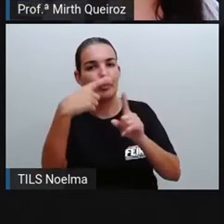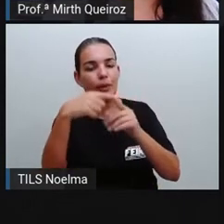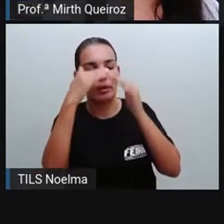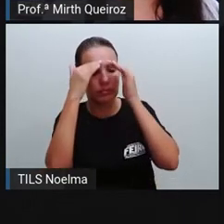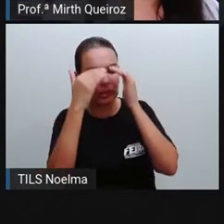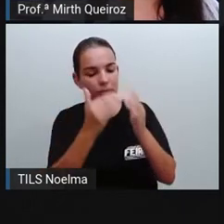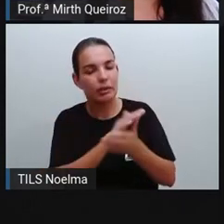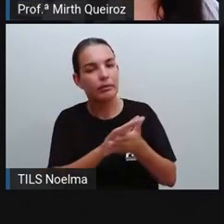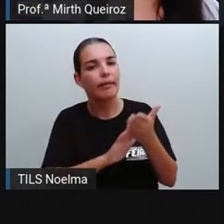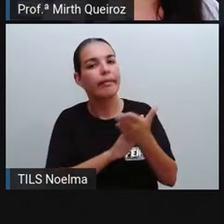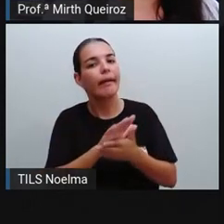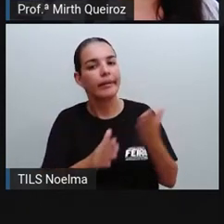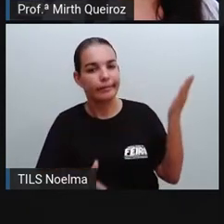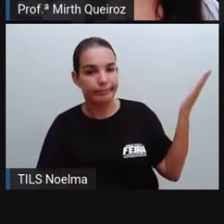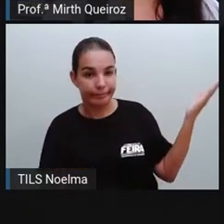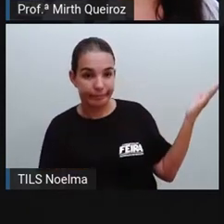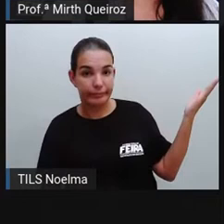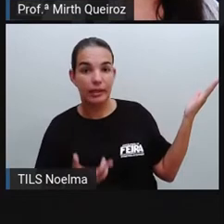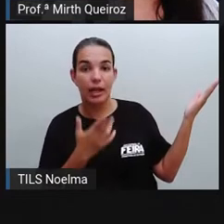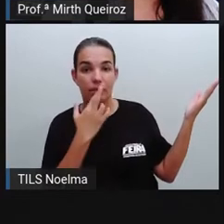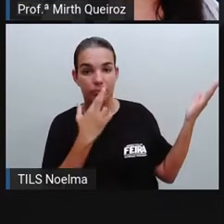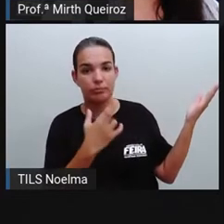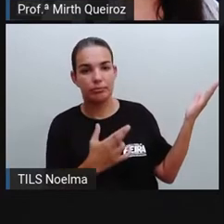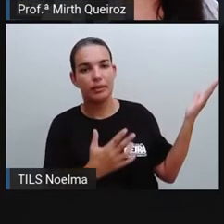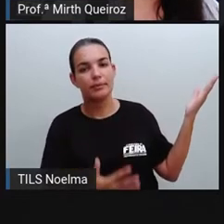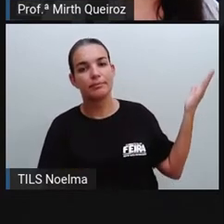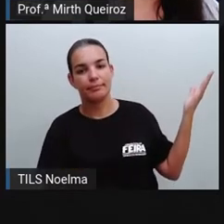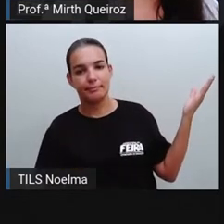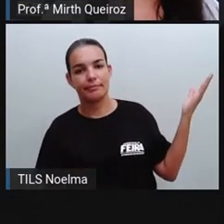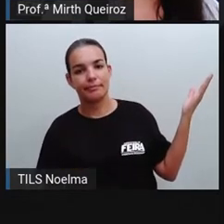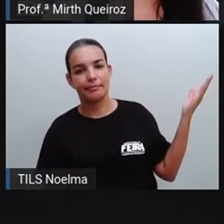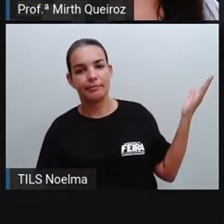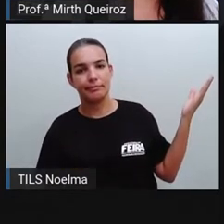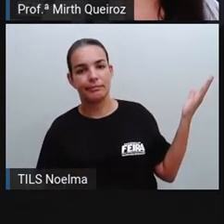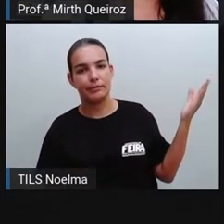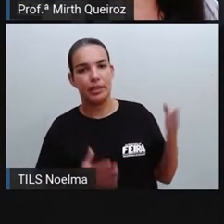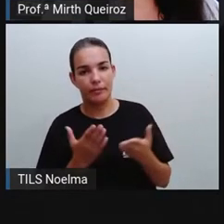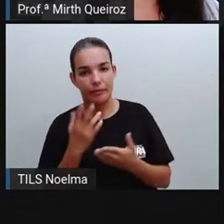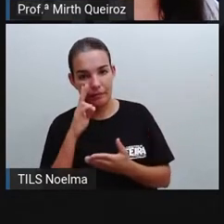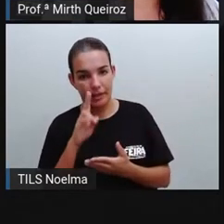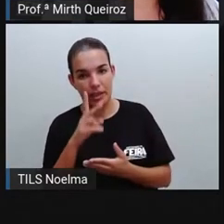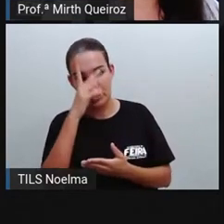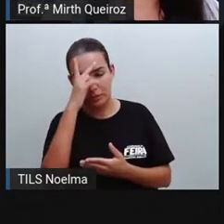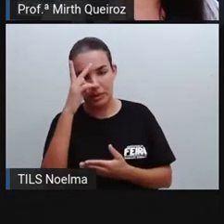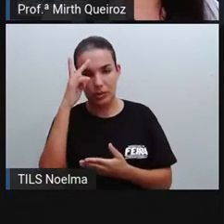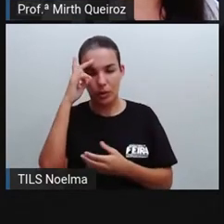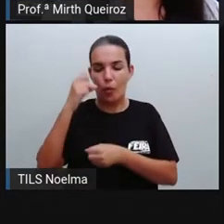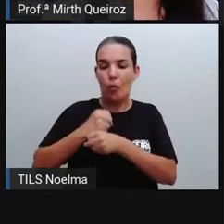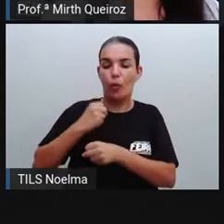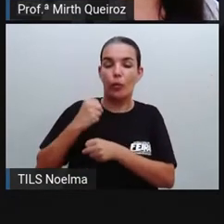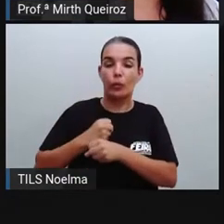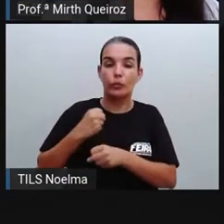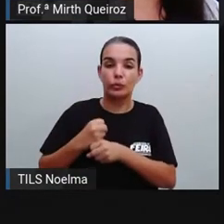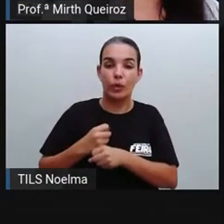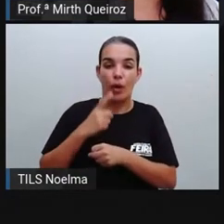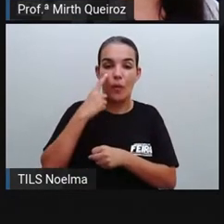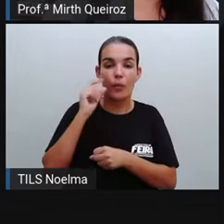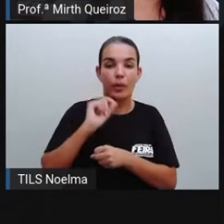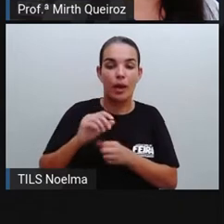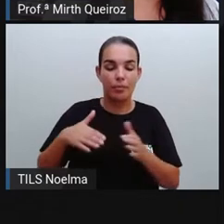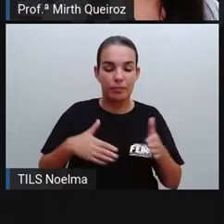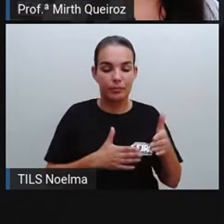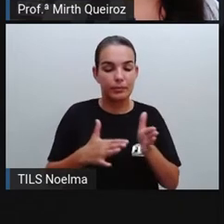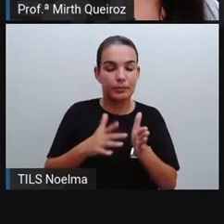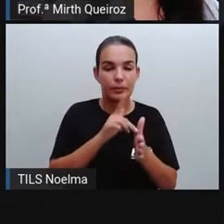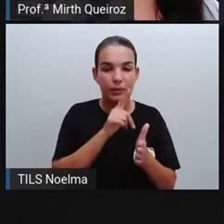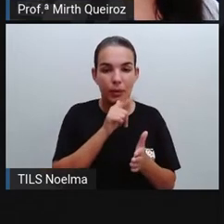ao meio ambiente, como a gente tem aqui nessa imagem, né? Onde dentro desse córrego aí a gente